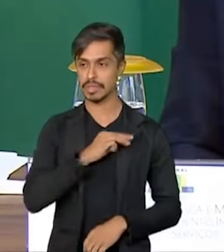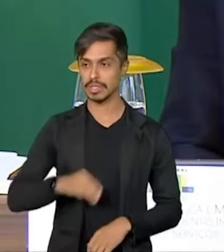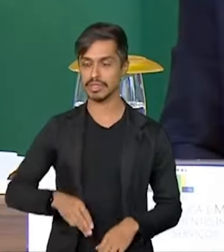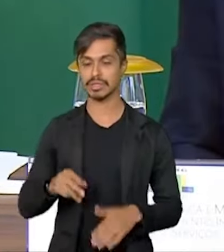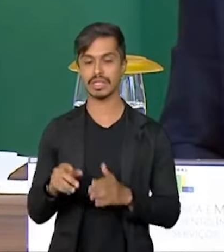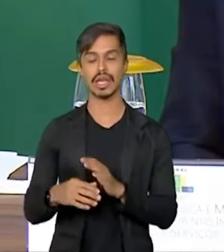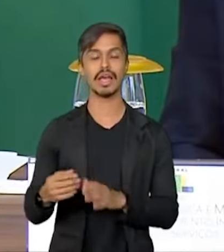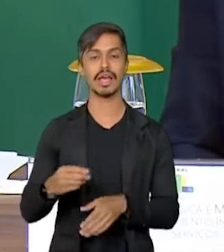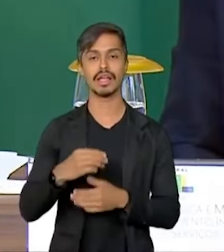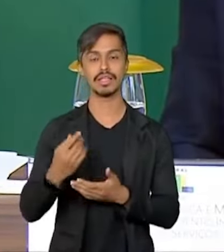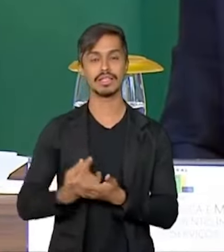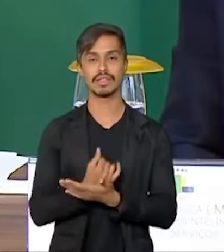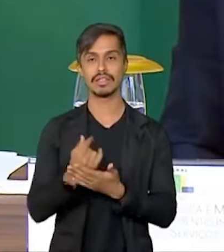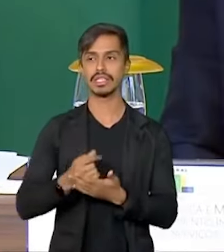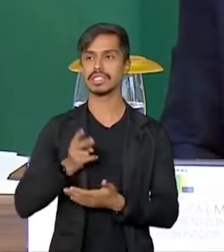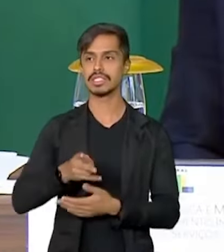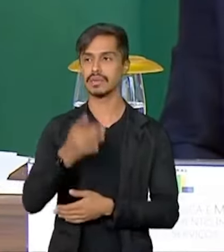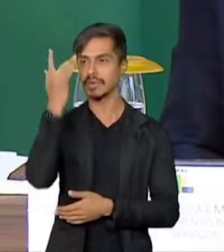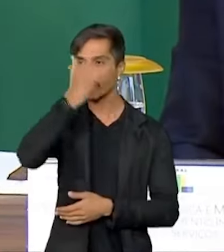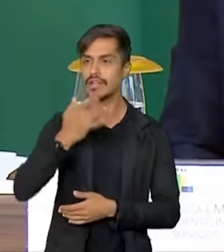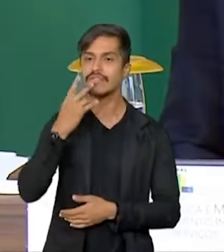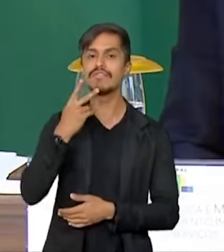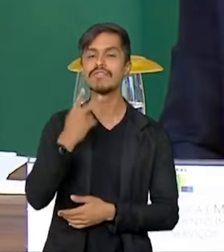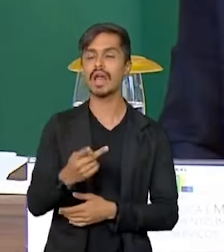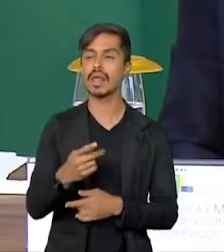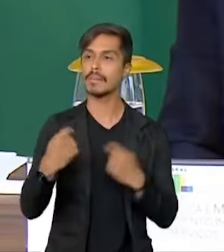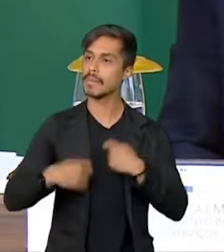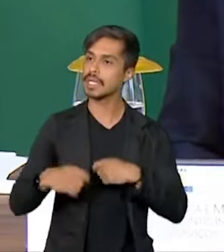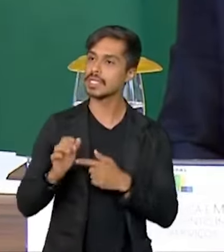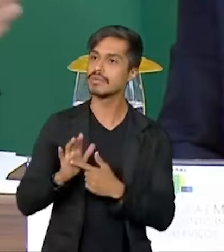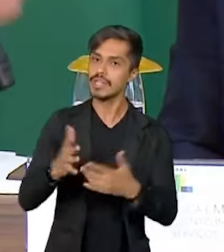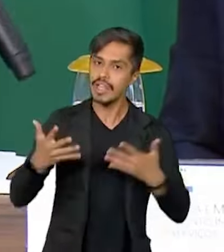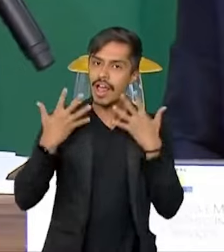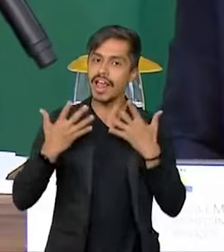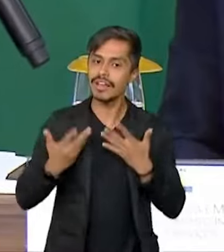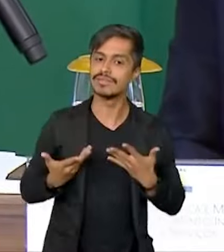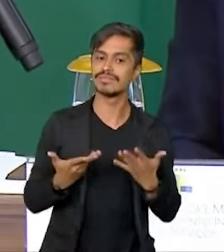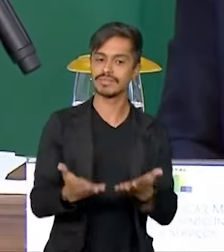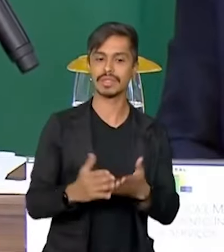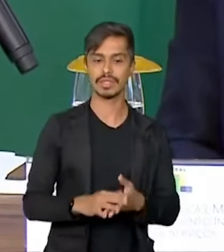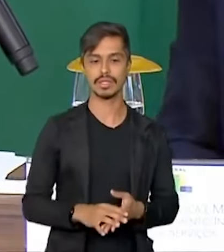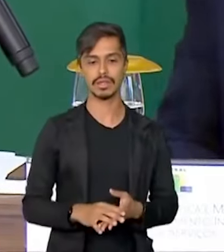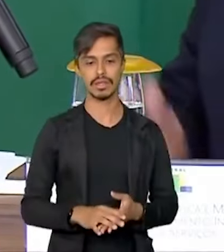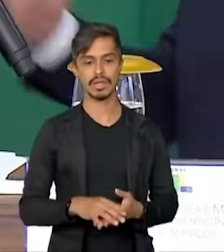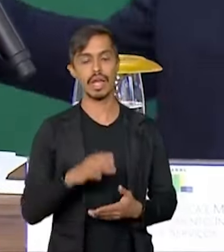Fazenda, e toda vez que o Haddad vai falar, tem que passar entusiasmo. Até o Alckmin passou